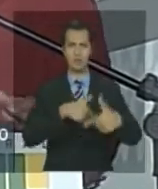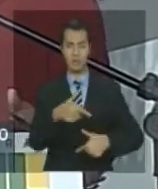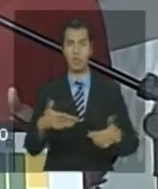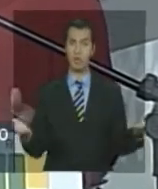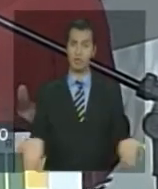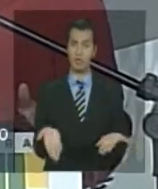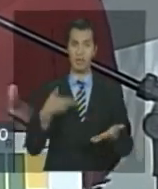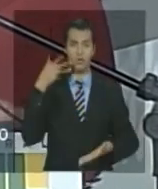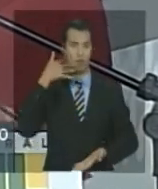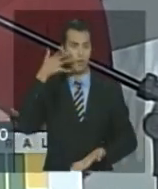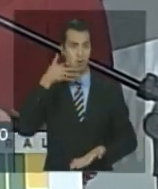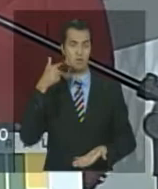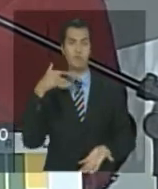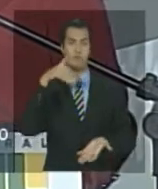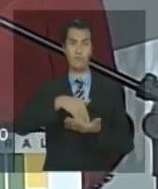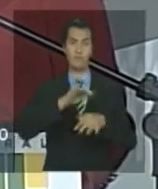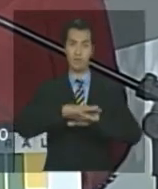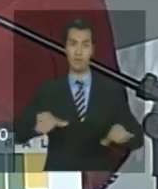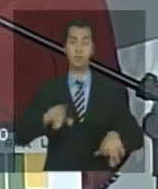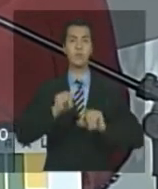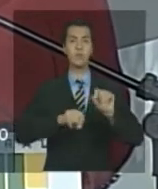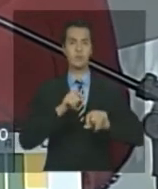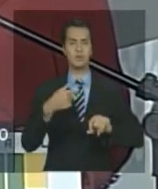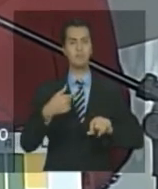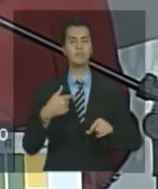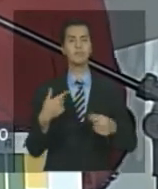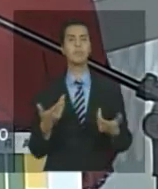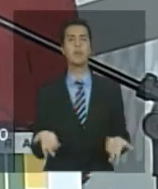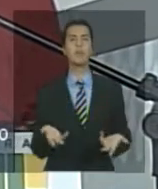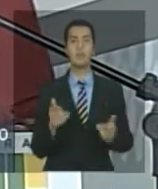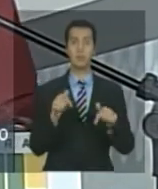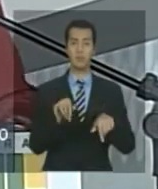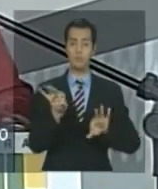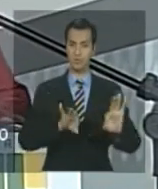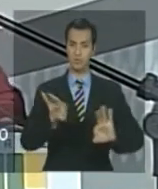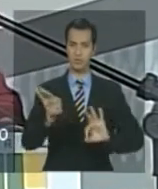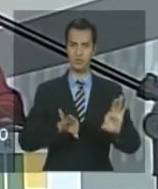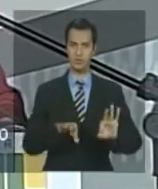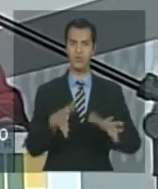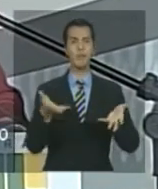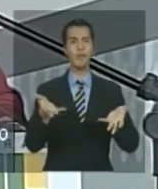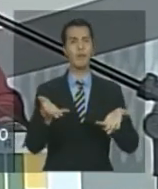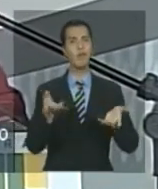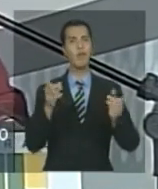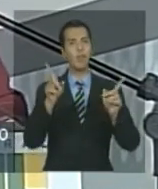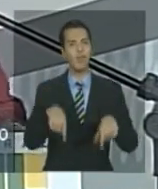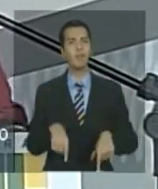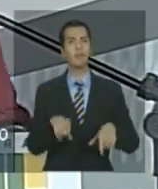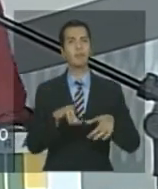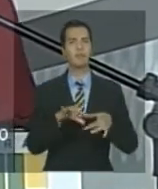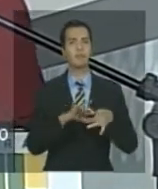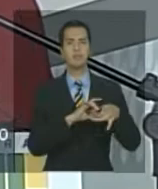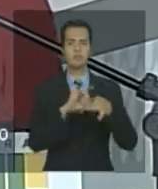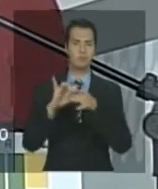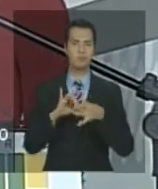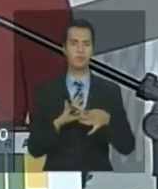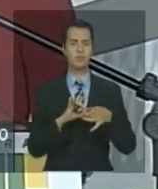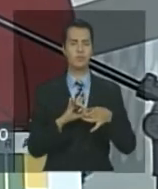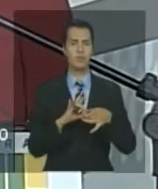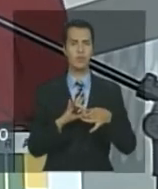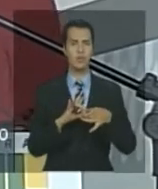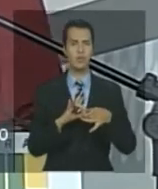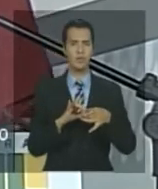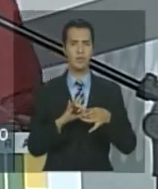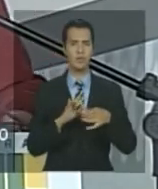fazer desse programa um programa de cooperação federativa, sem olhar